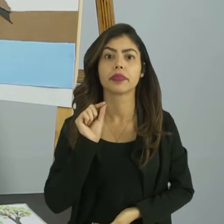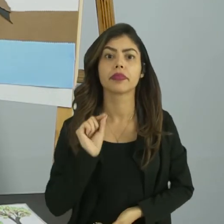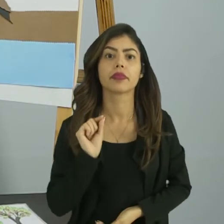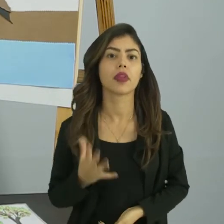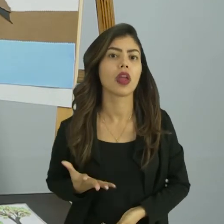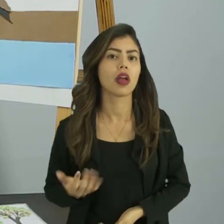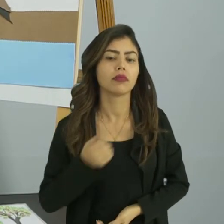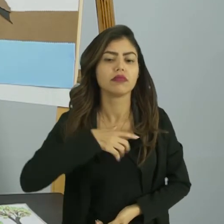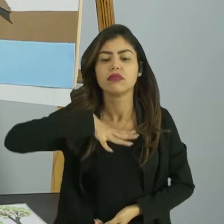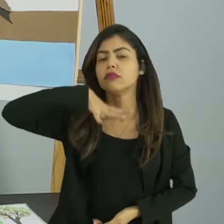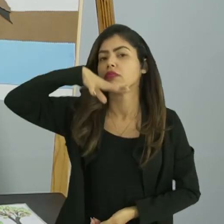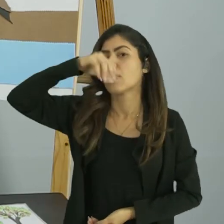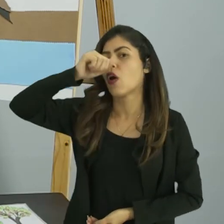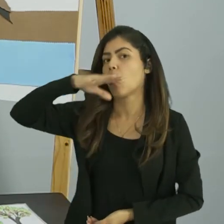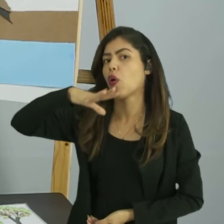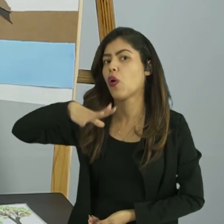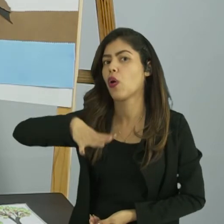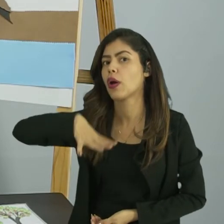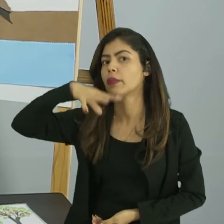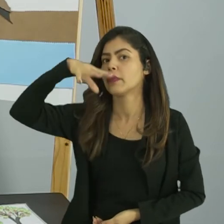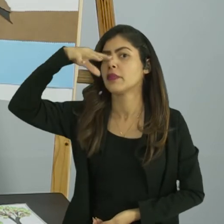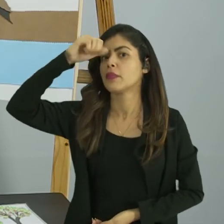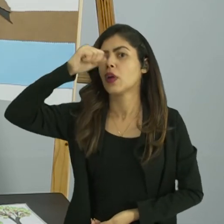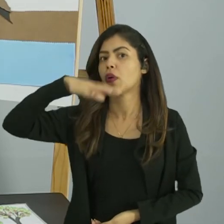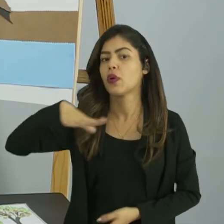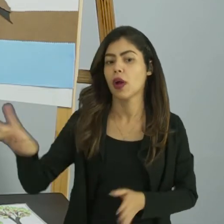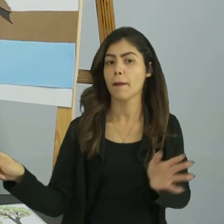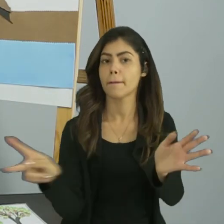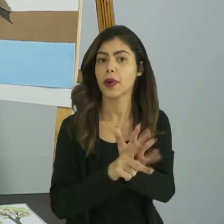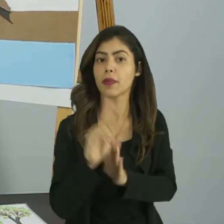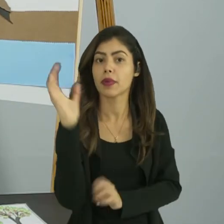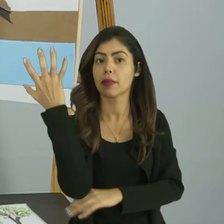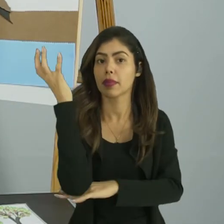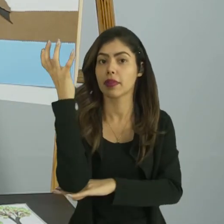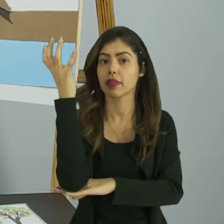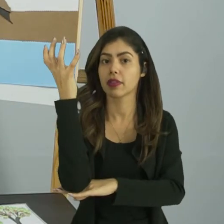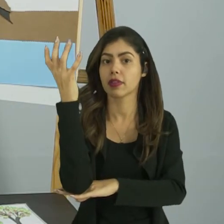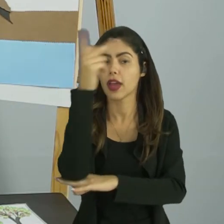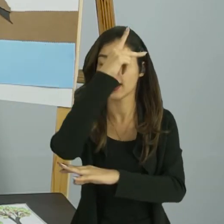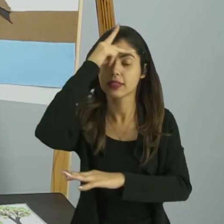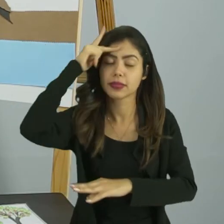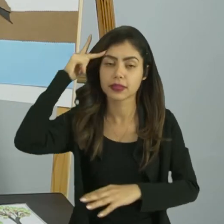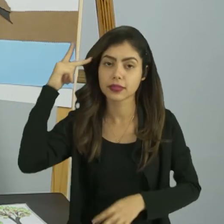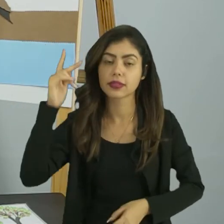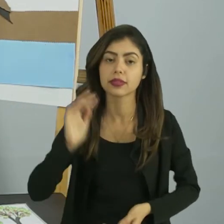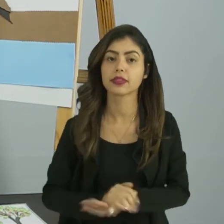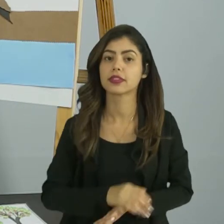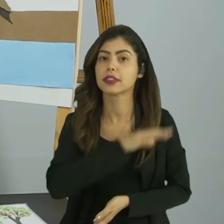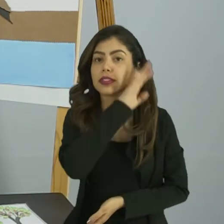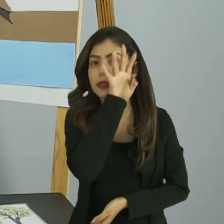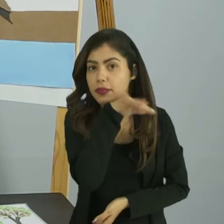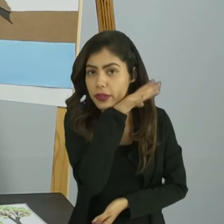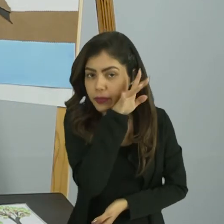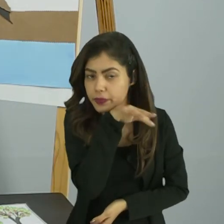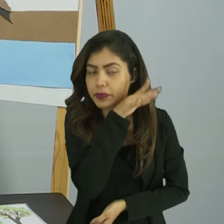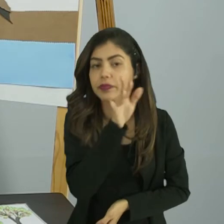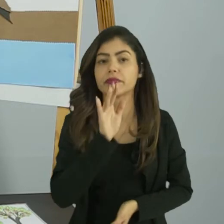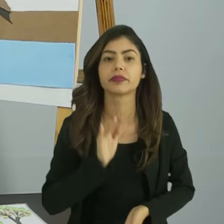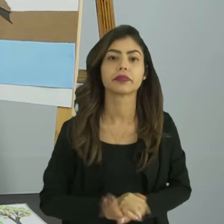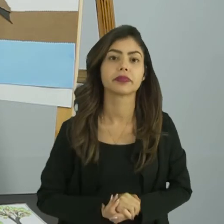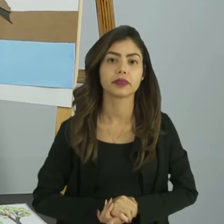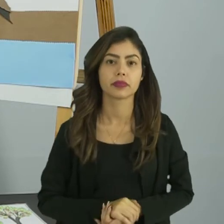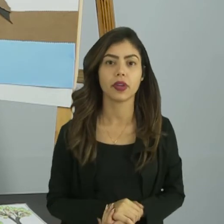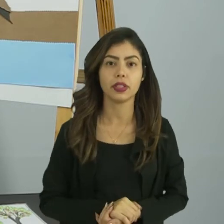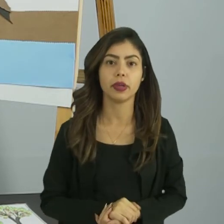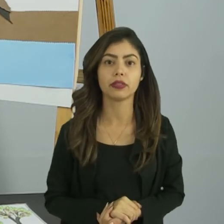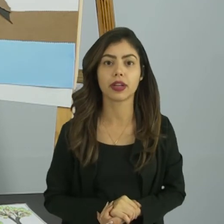respira esse ar limpo? A própria planta, as pessoas e os